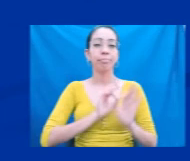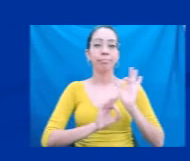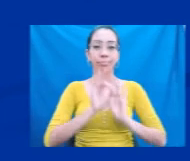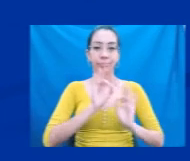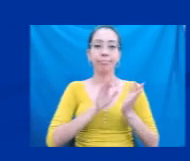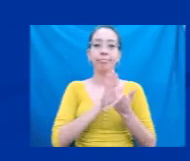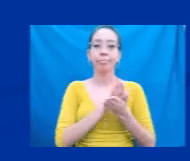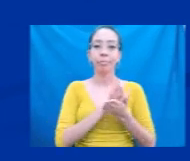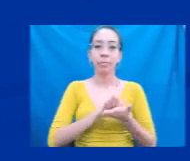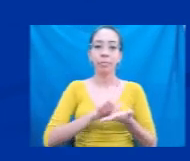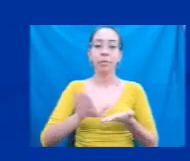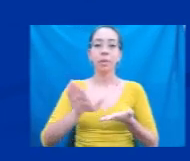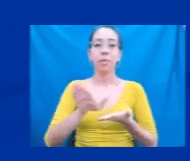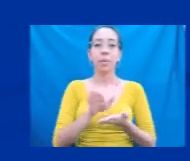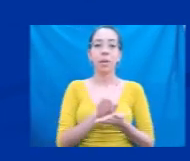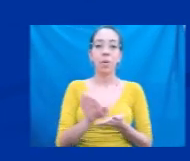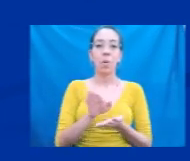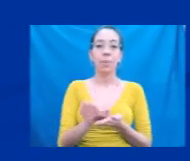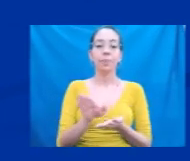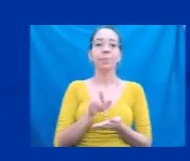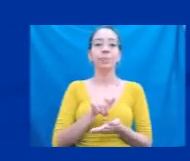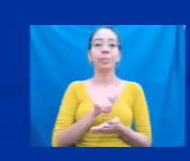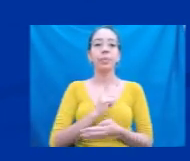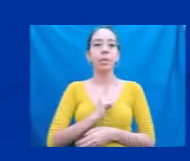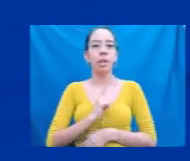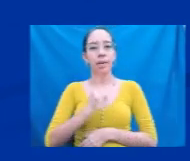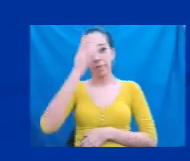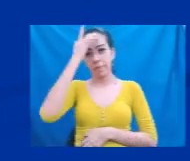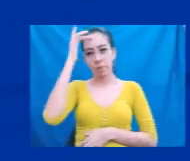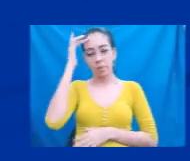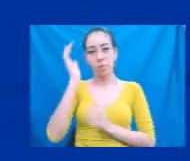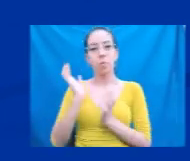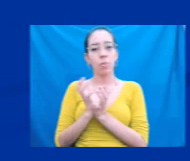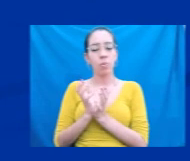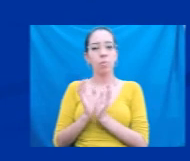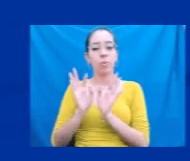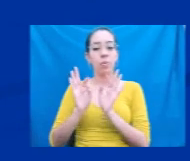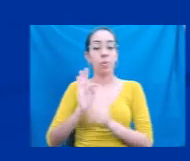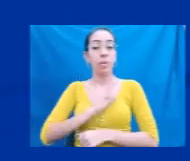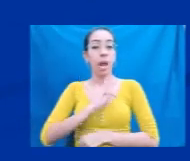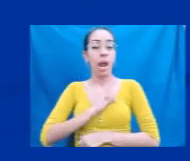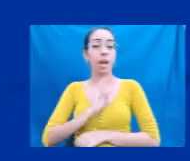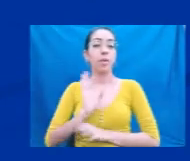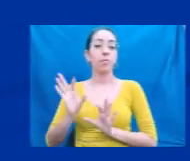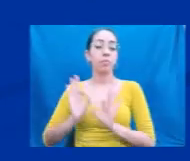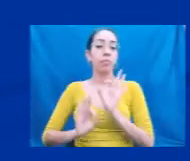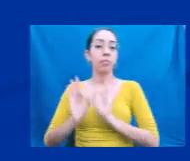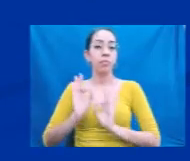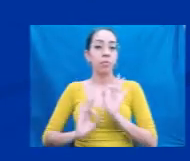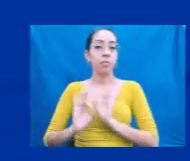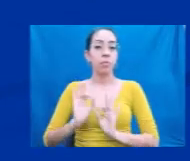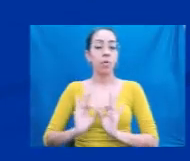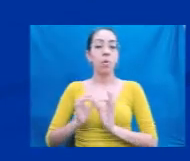2019, que participou houve a participação nessa portaria de um grupo técnico de trabalho, né? O órgão dispõe